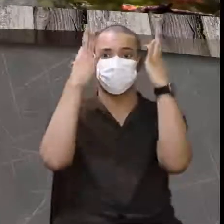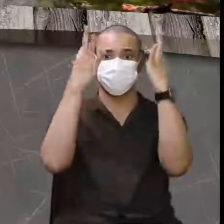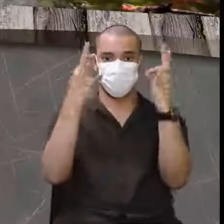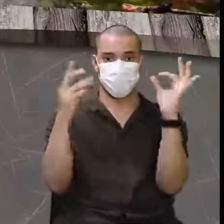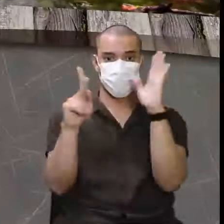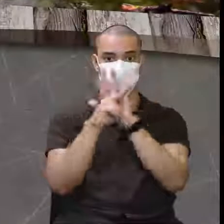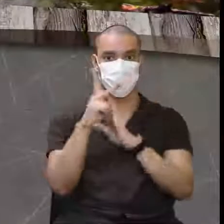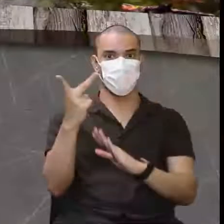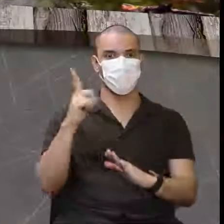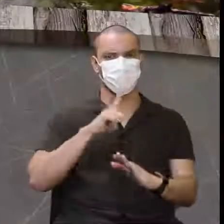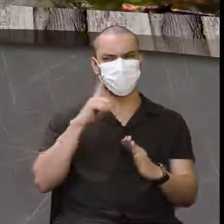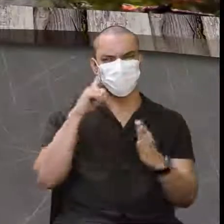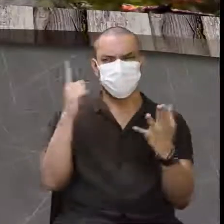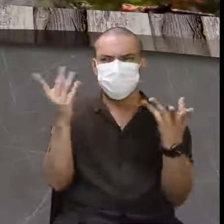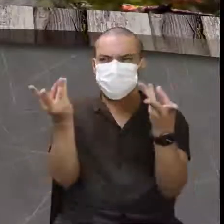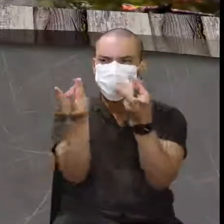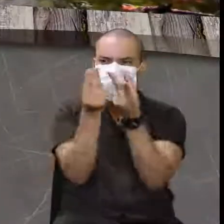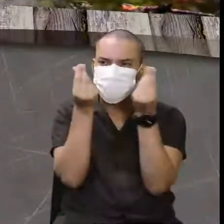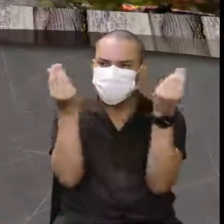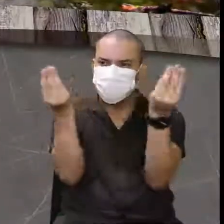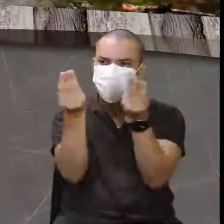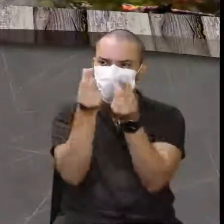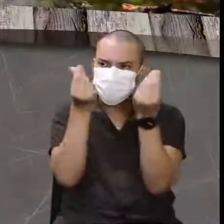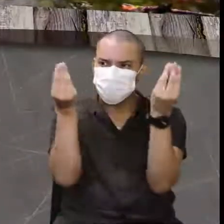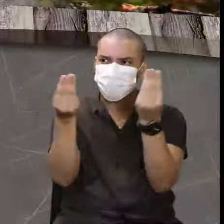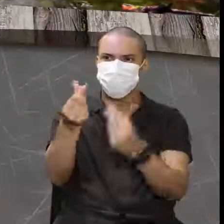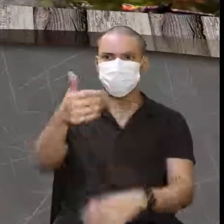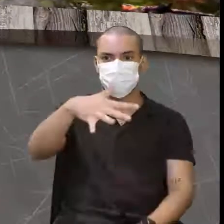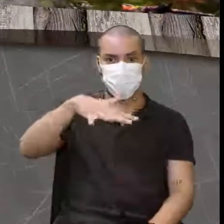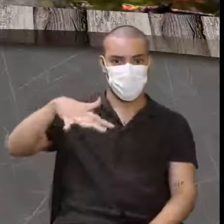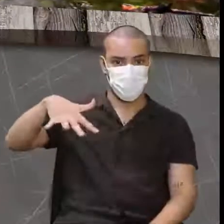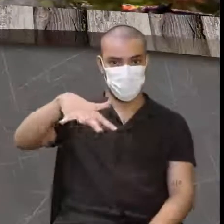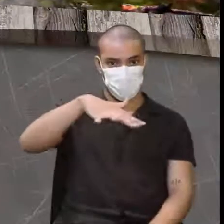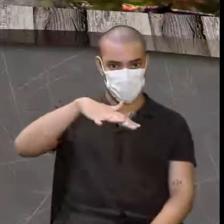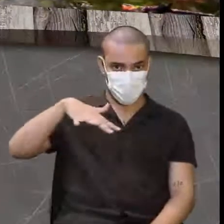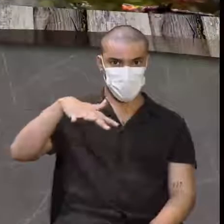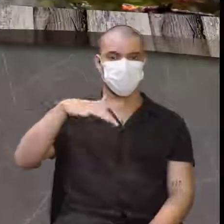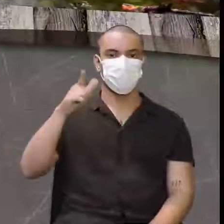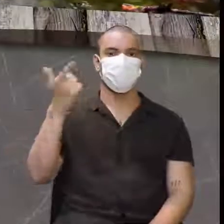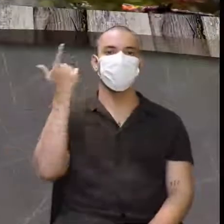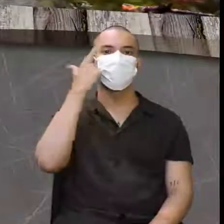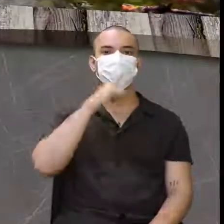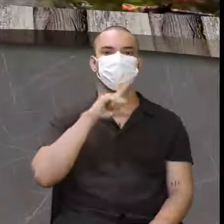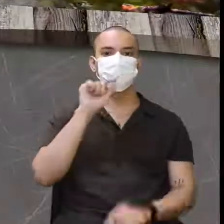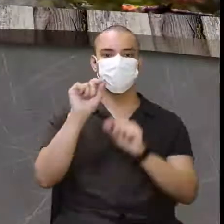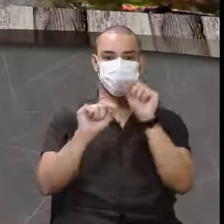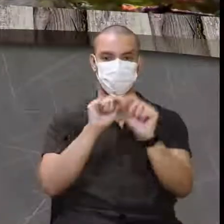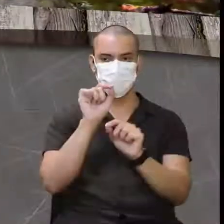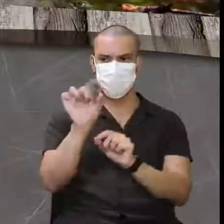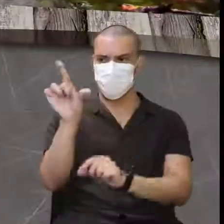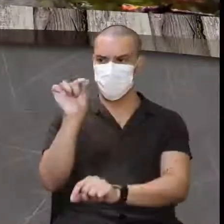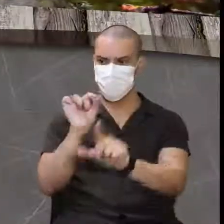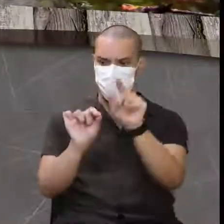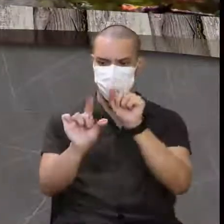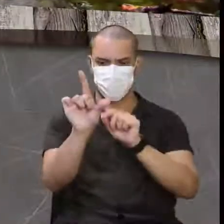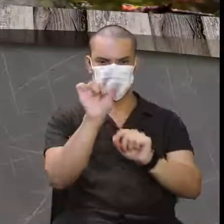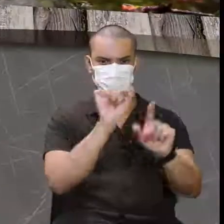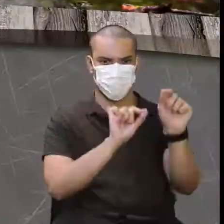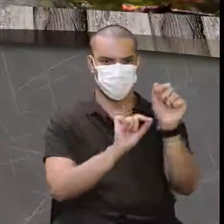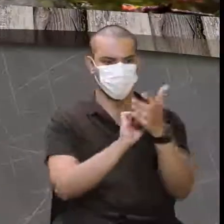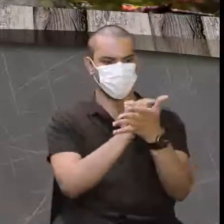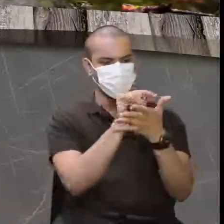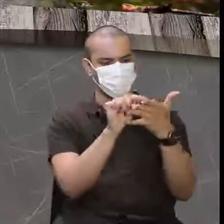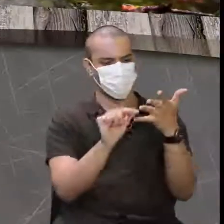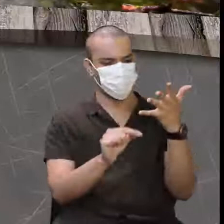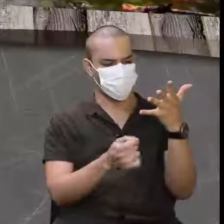dele, porque ele tinha afinidade com essa área da botânica, e aí ele conseguiu, então, selecionar essas 7, que ele falou,